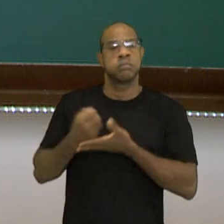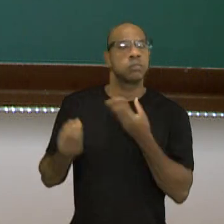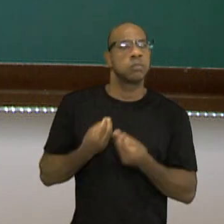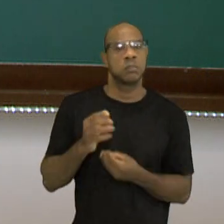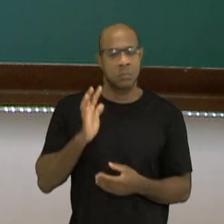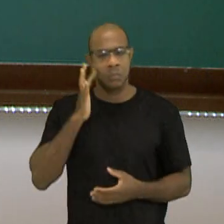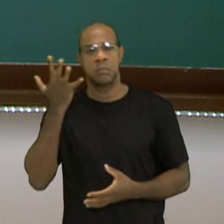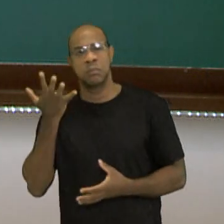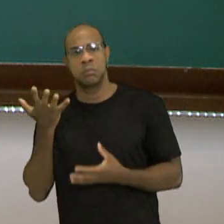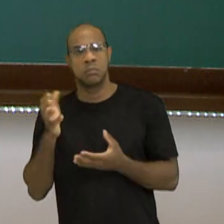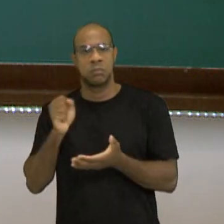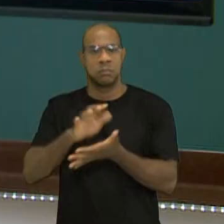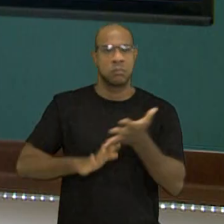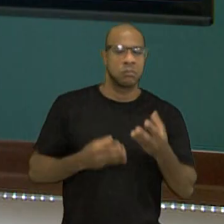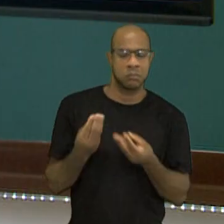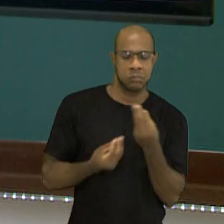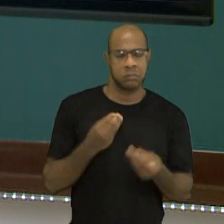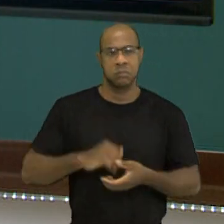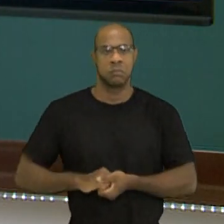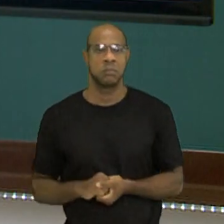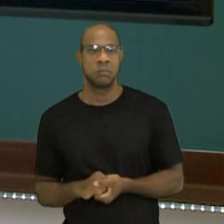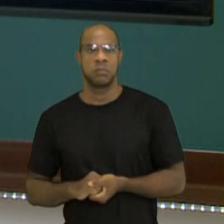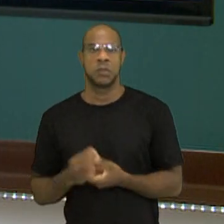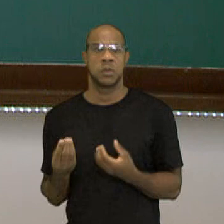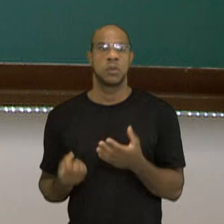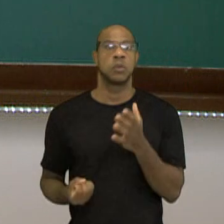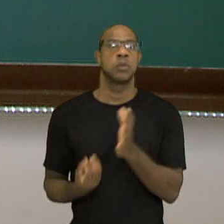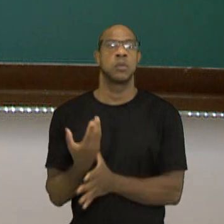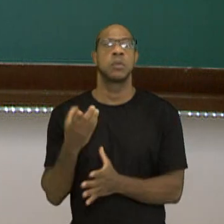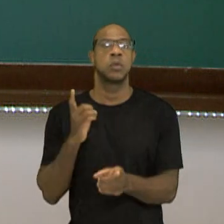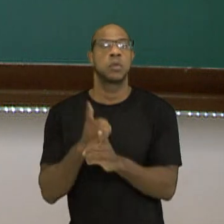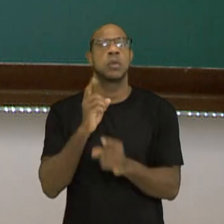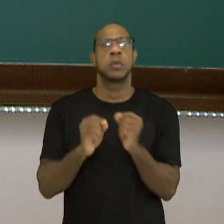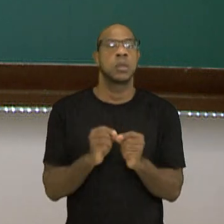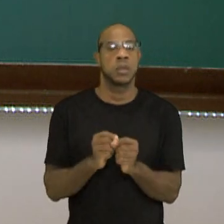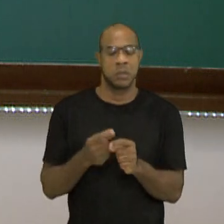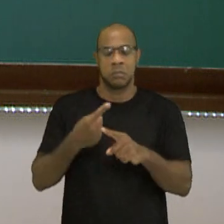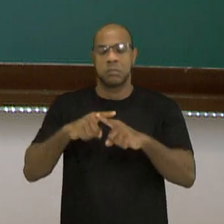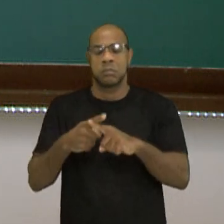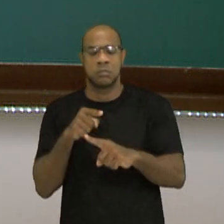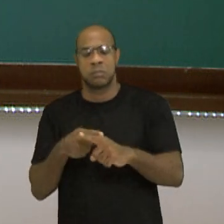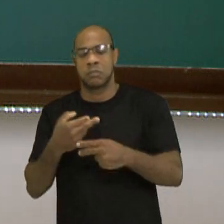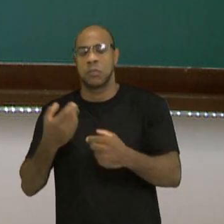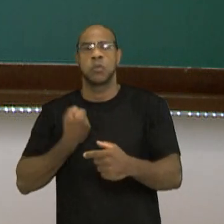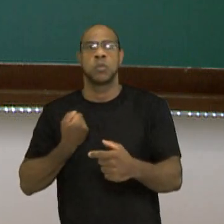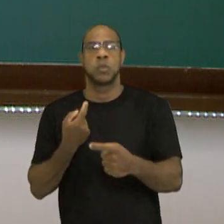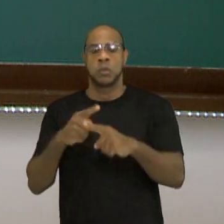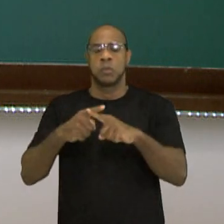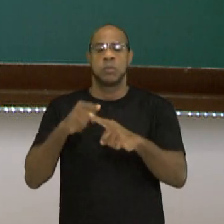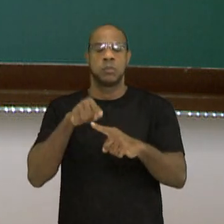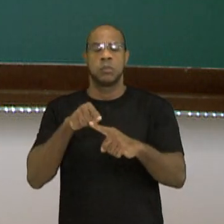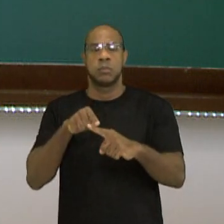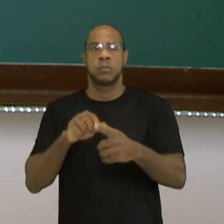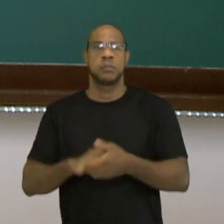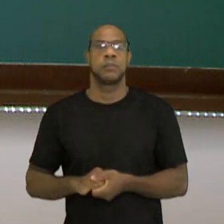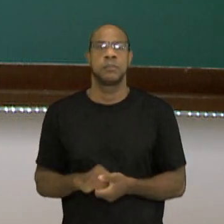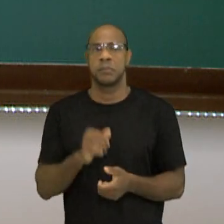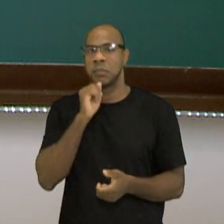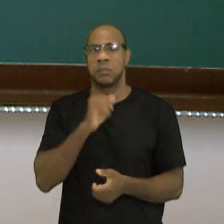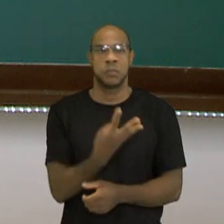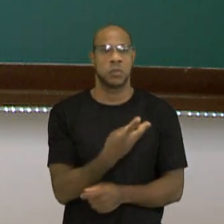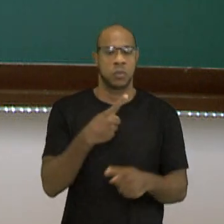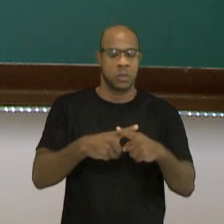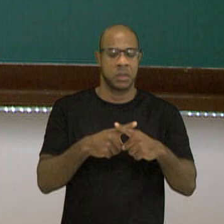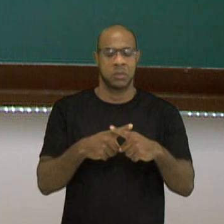resolver? Quando eu quero encontrar um elemento do quê? Da multiplicação. Então, por exemplo, se eu tenho aqui